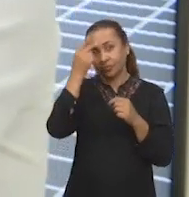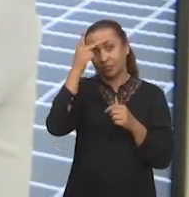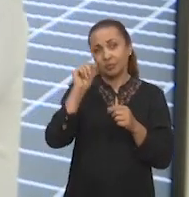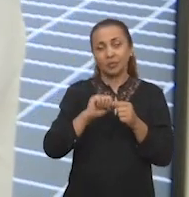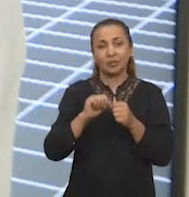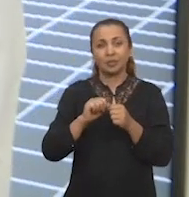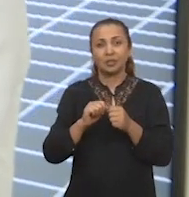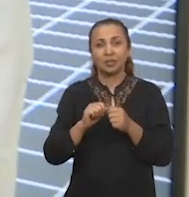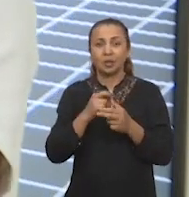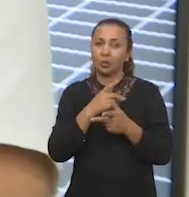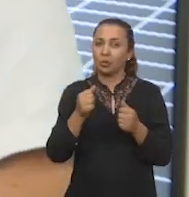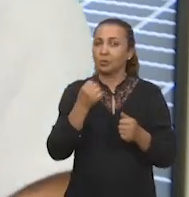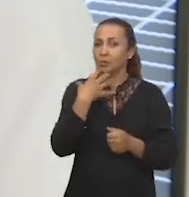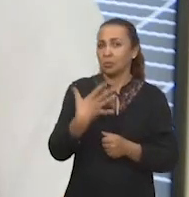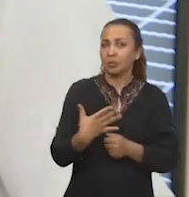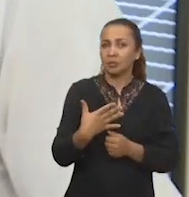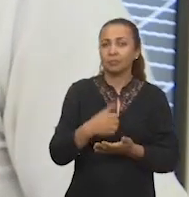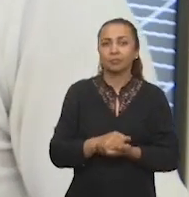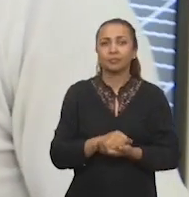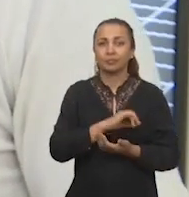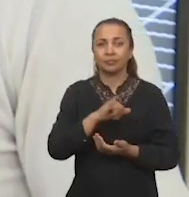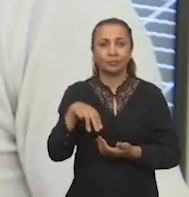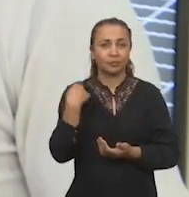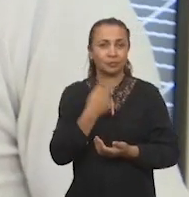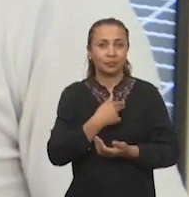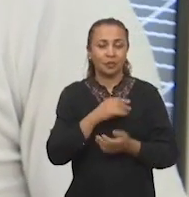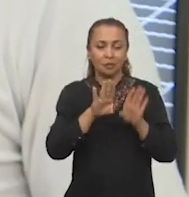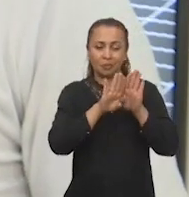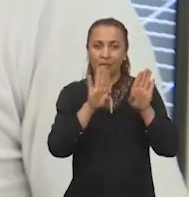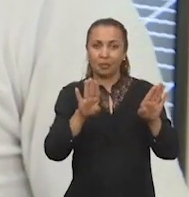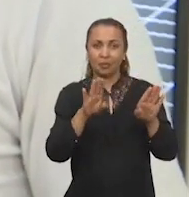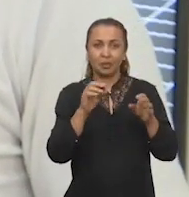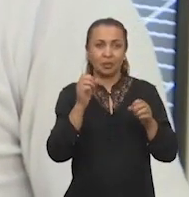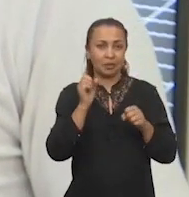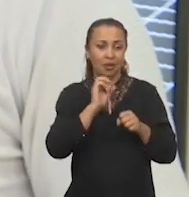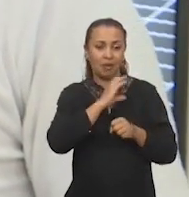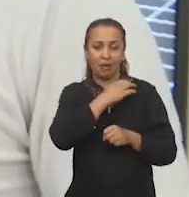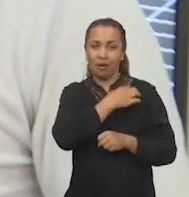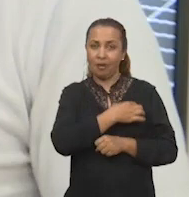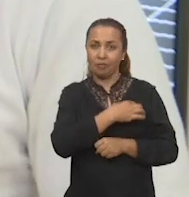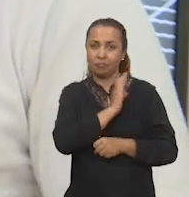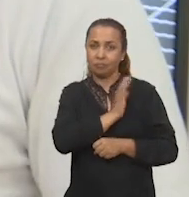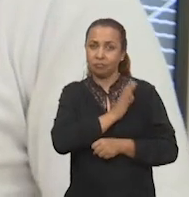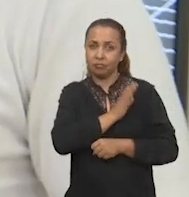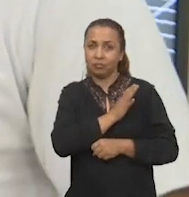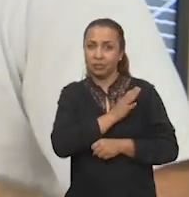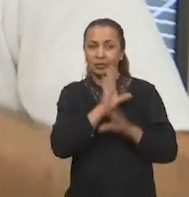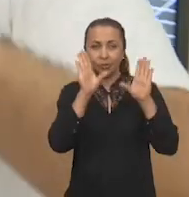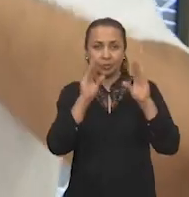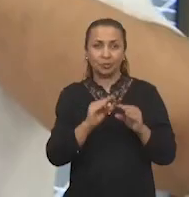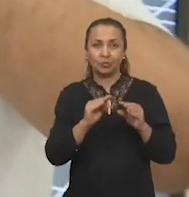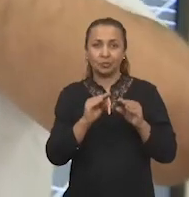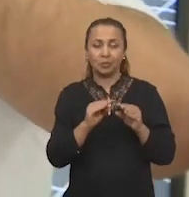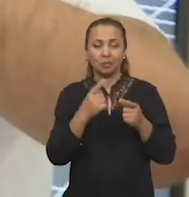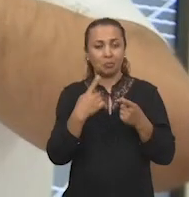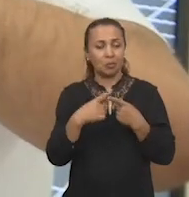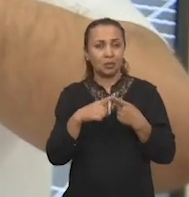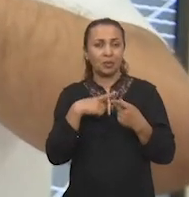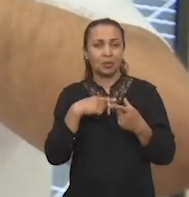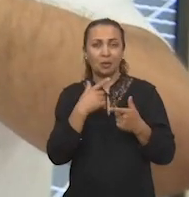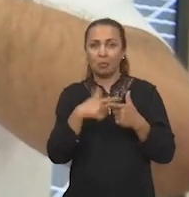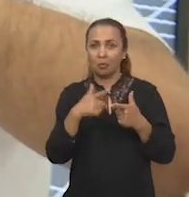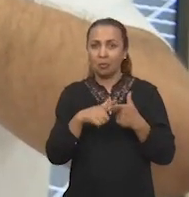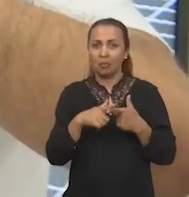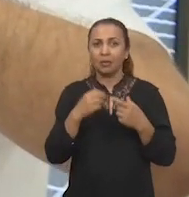dentre possibilidades boas. Então, se nós temos uma parede vascular que ela é reduzida por alguma anomalia, nós podemos botar localmente